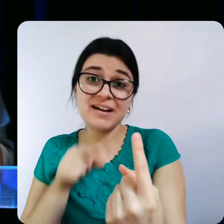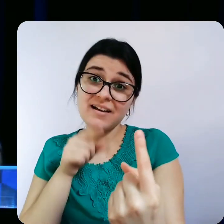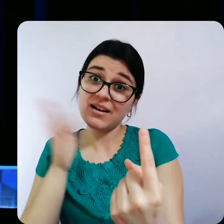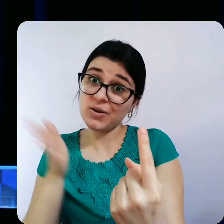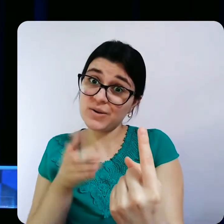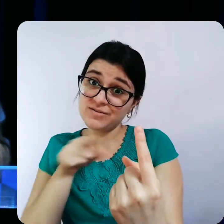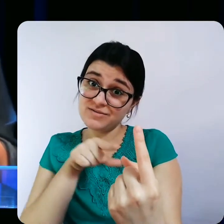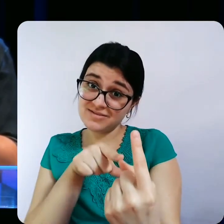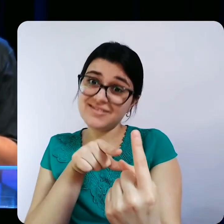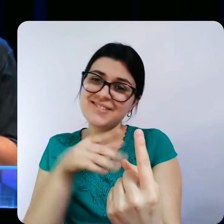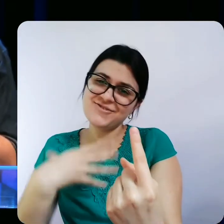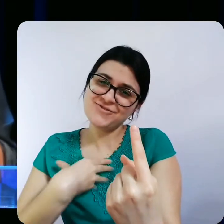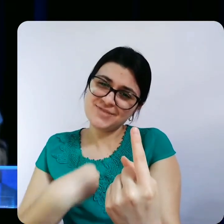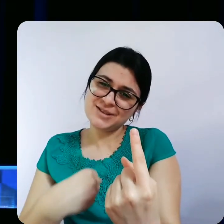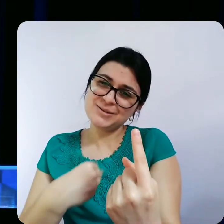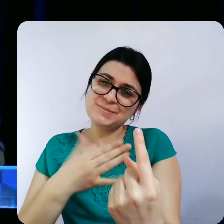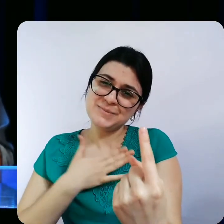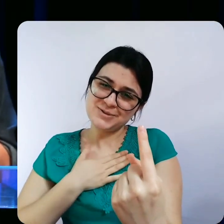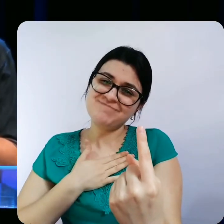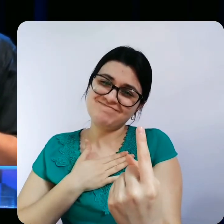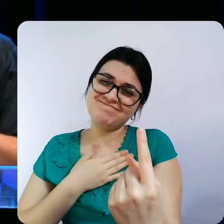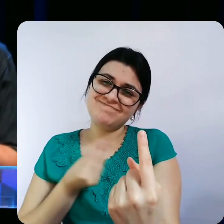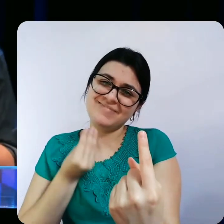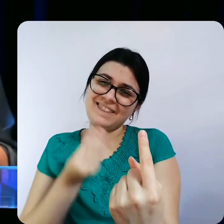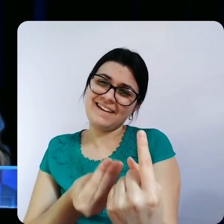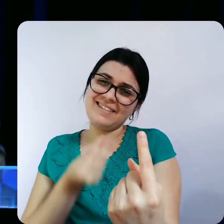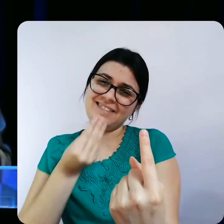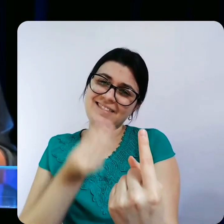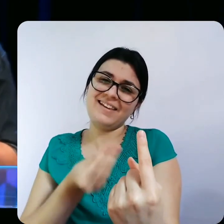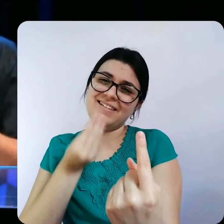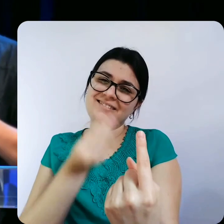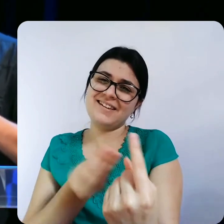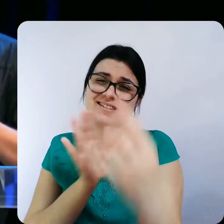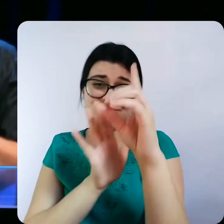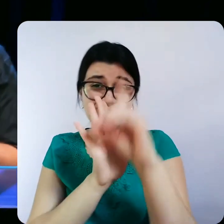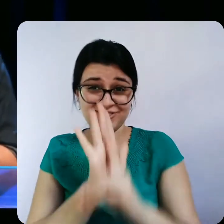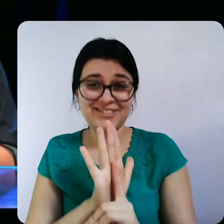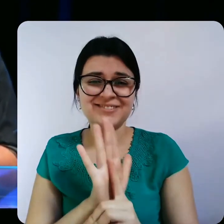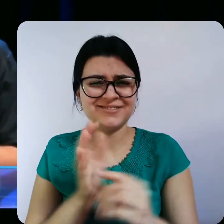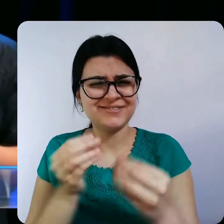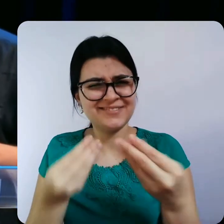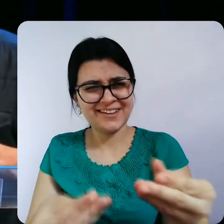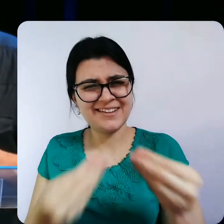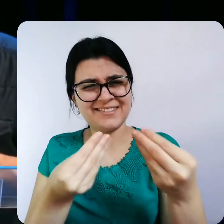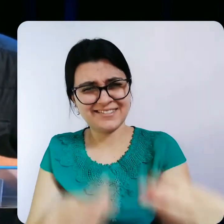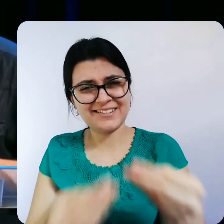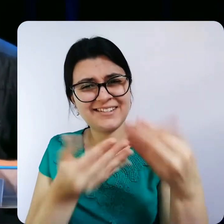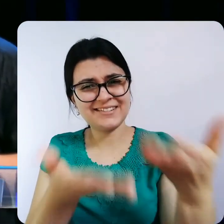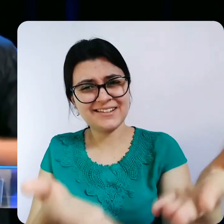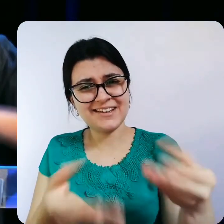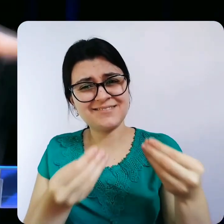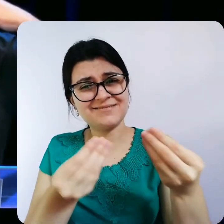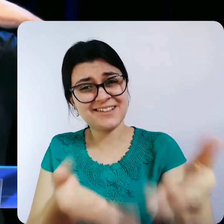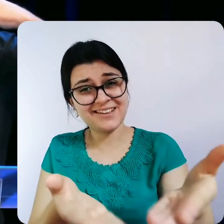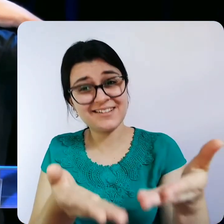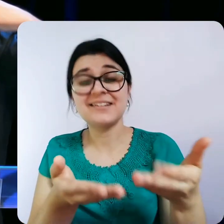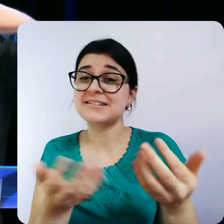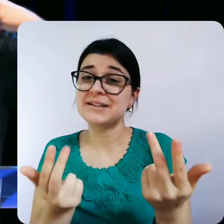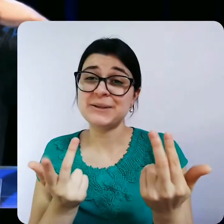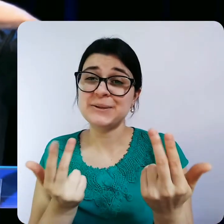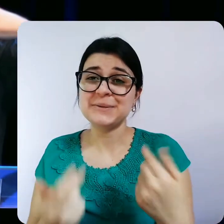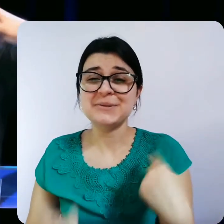E quando nós descobrimos que somos adotados como filhos, o nosso relacionamento com Deus muda completamente. Reconhecer a ideia de que